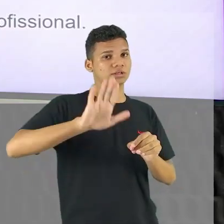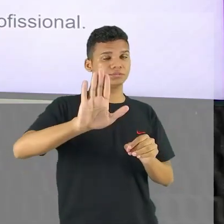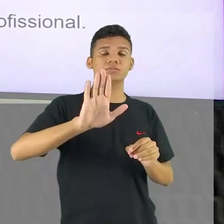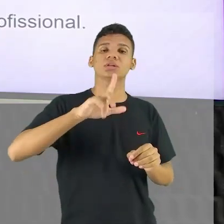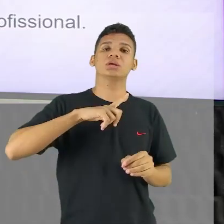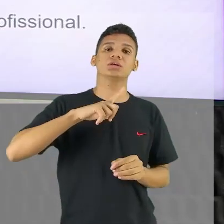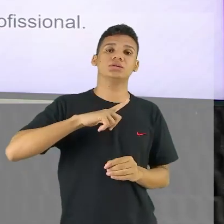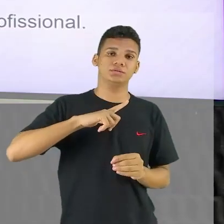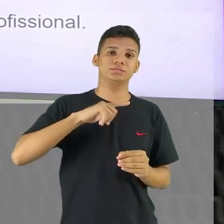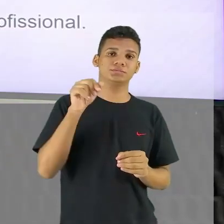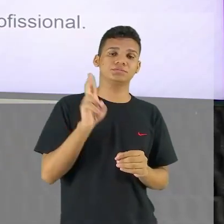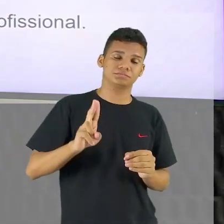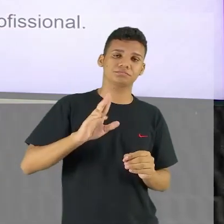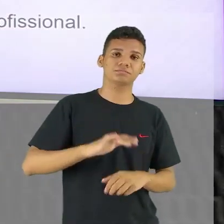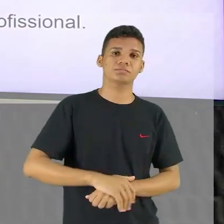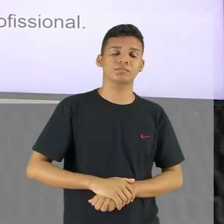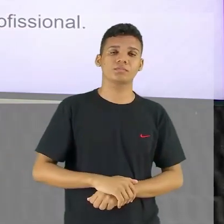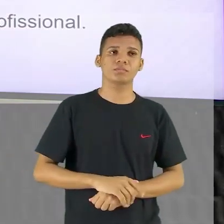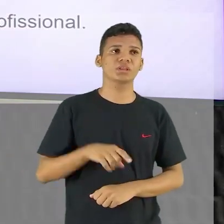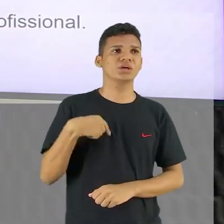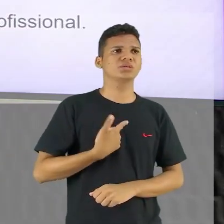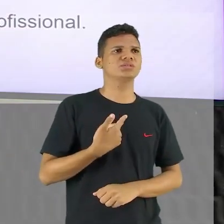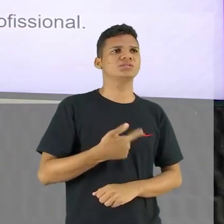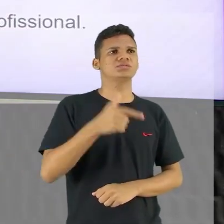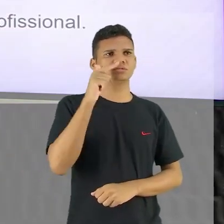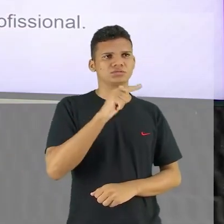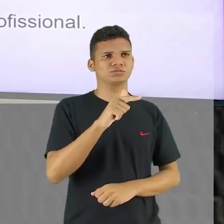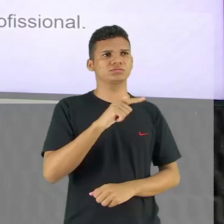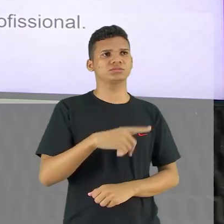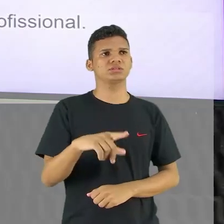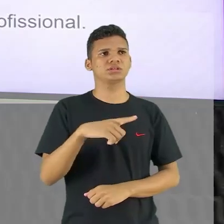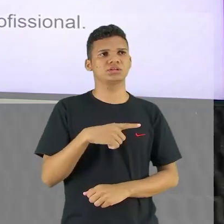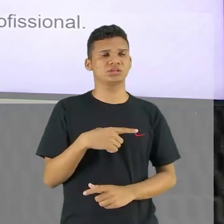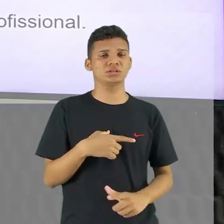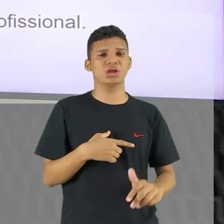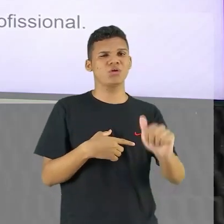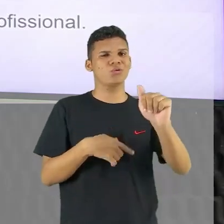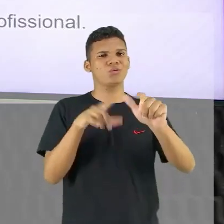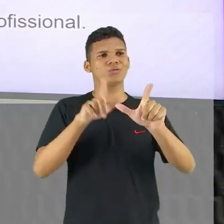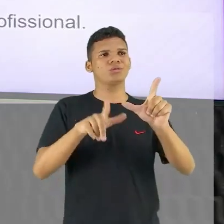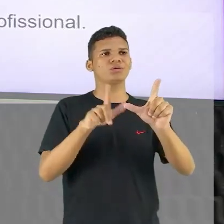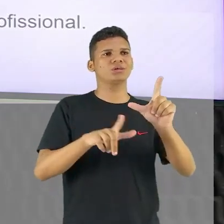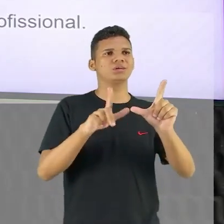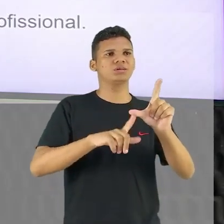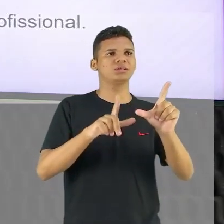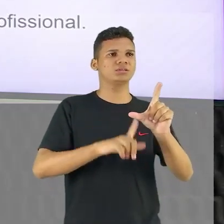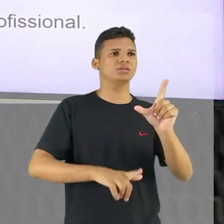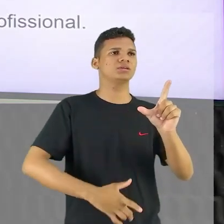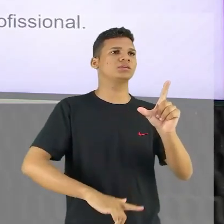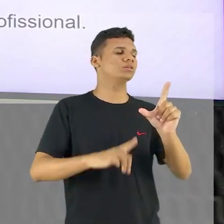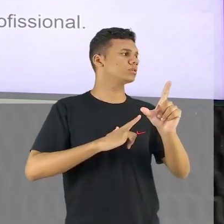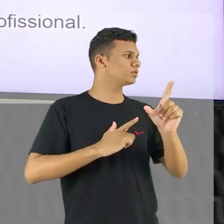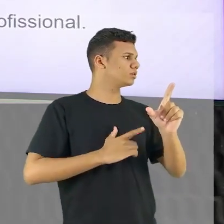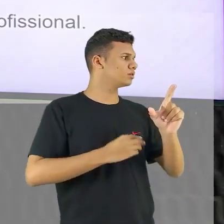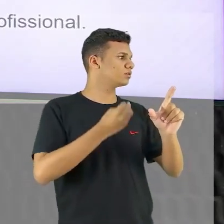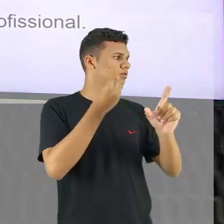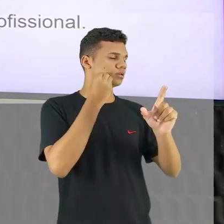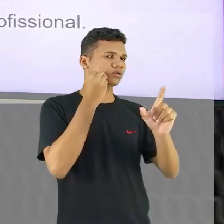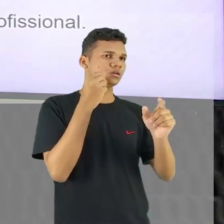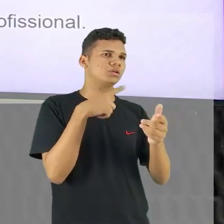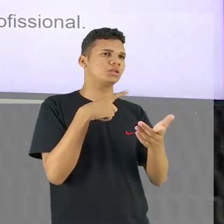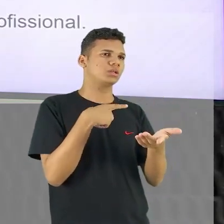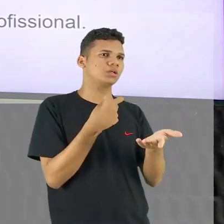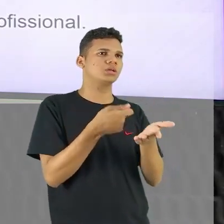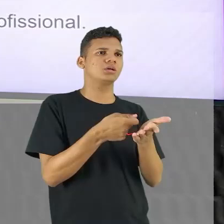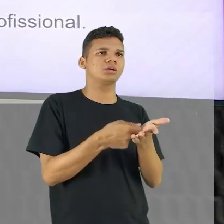alternativas, a resposta, pelo que a gente consegue identificar, é essa existência de pluralidade, ou as